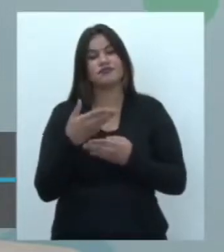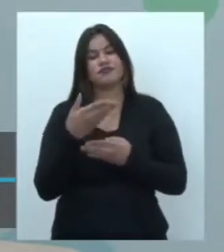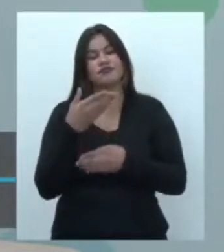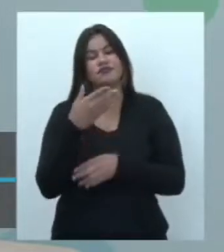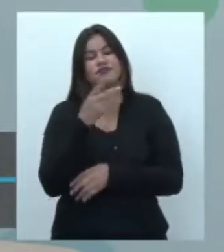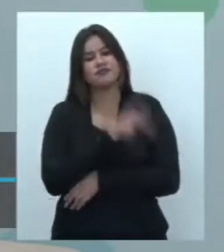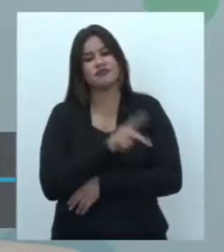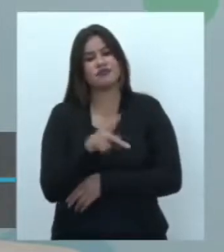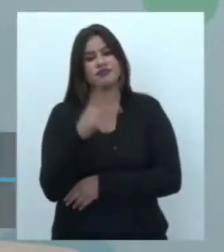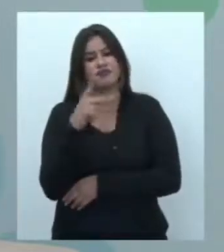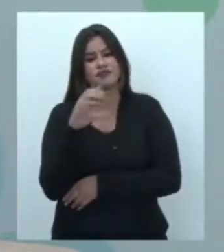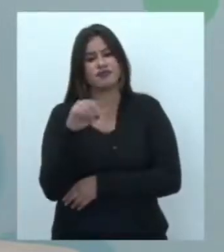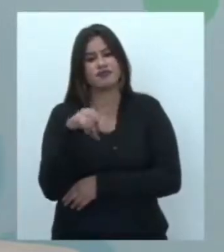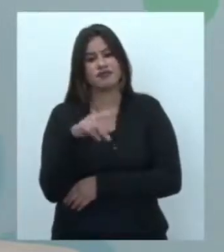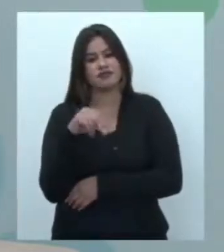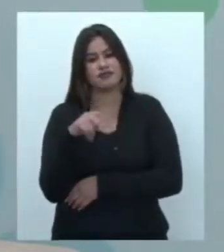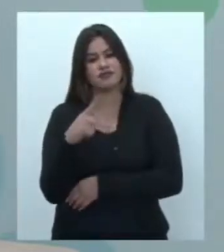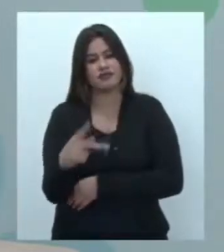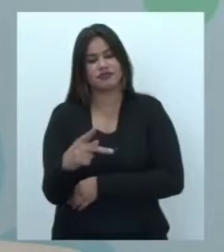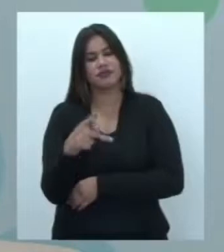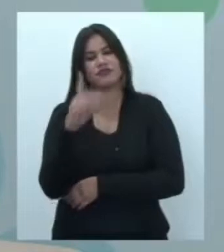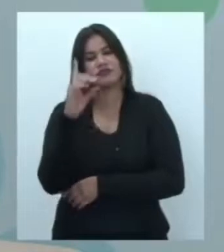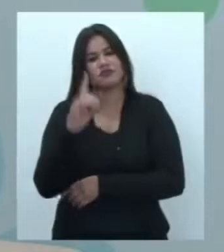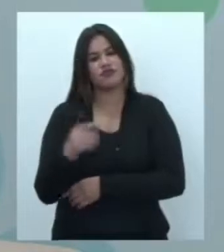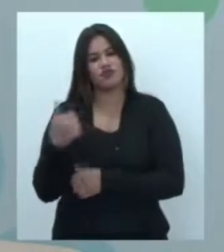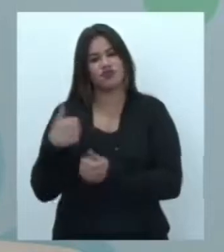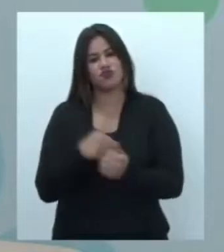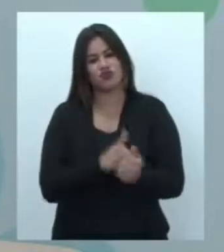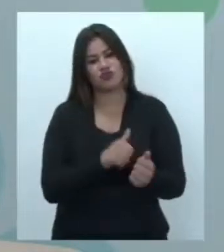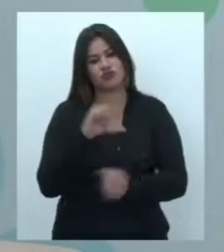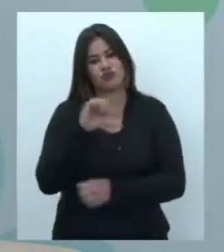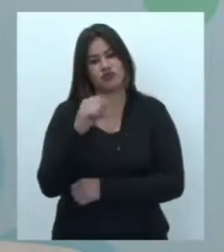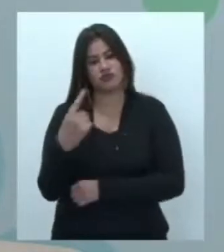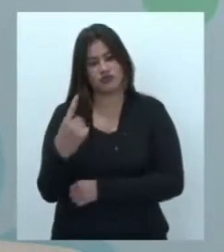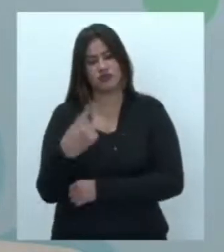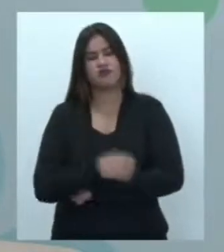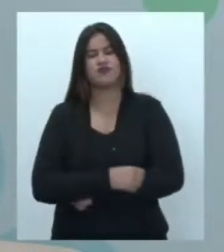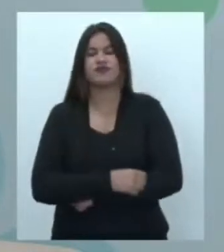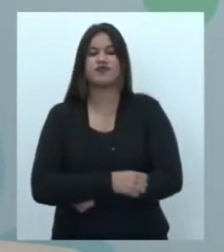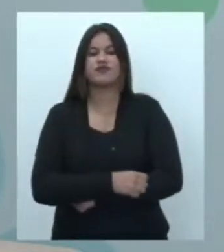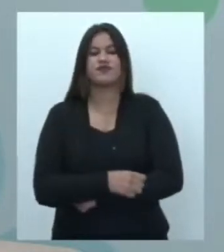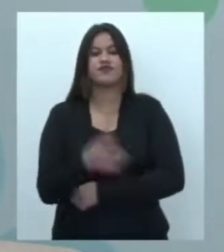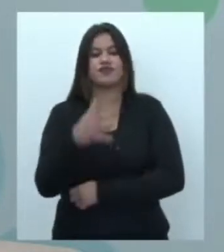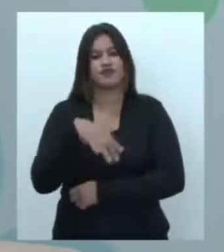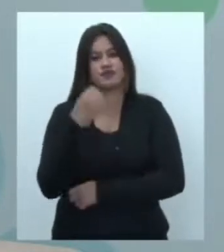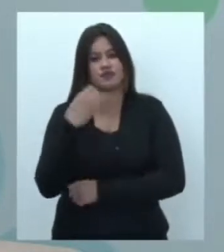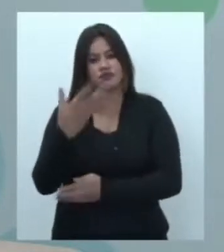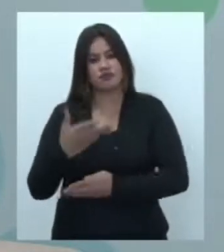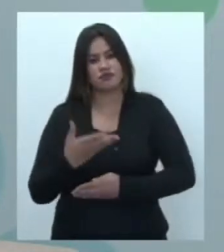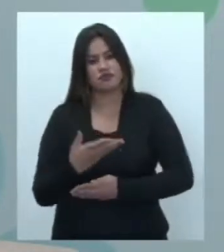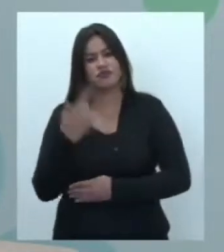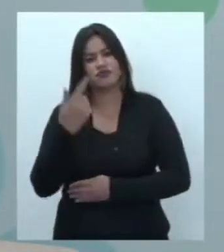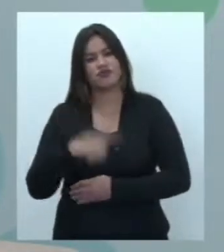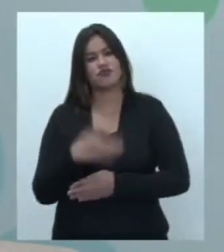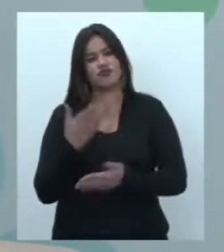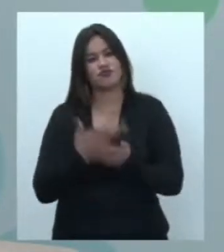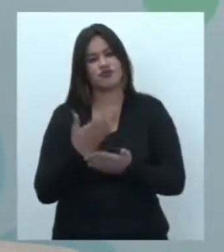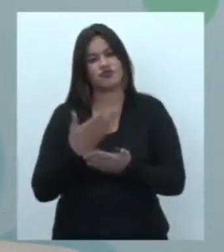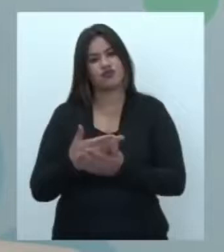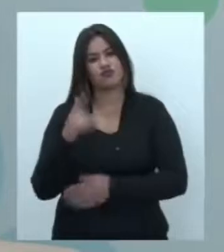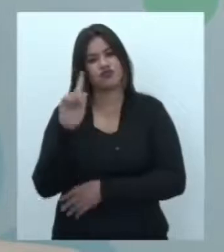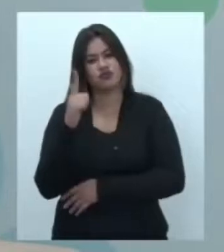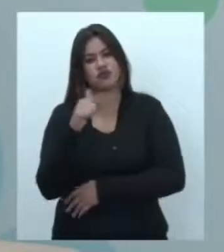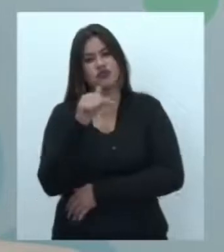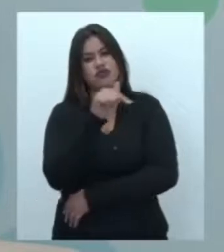aos PCNPs das 91 diretorias que nos acompanham. Sejam todos bem-vindos para mais uma aula de Geografia do